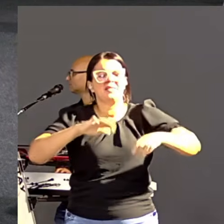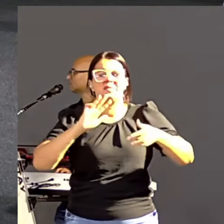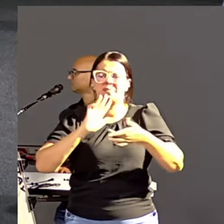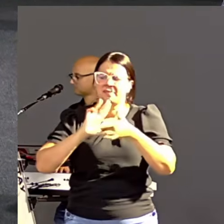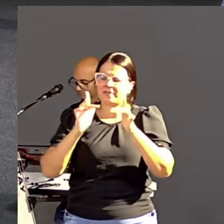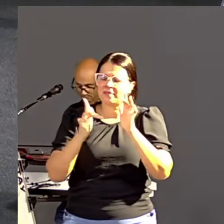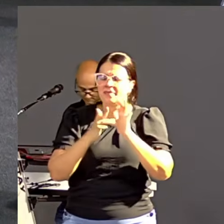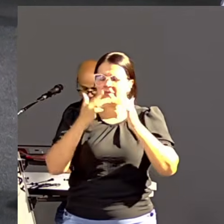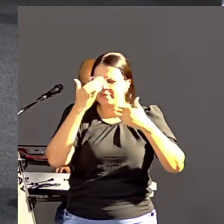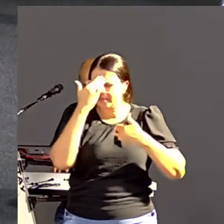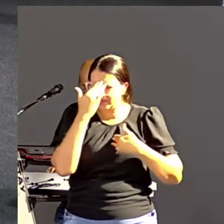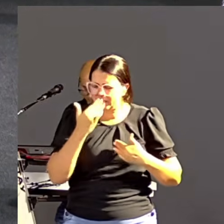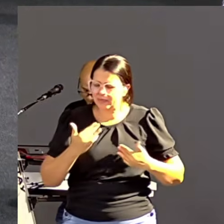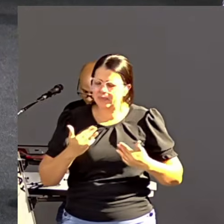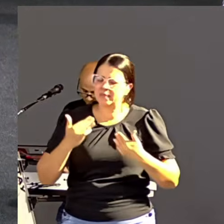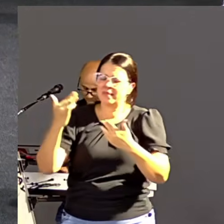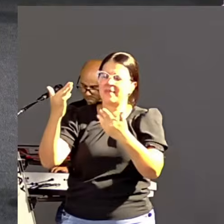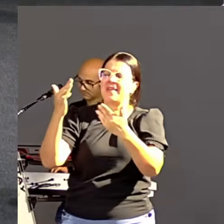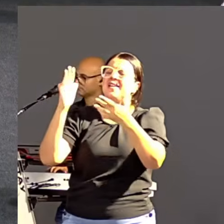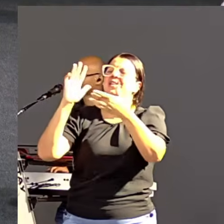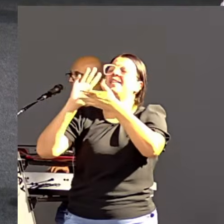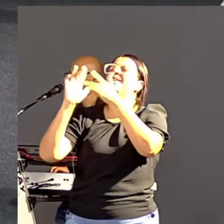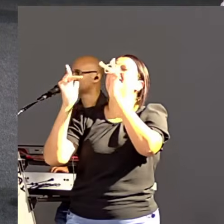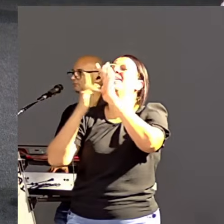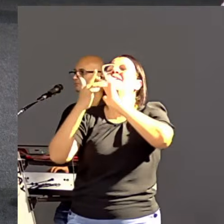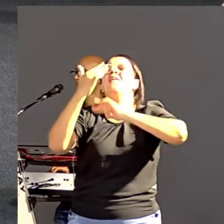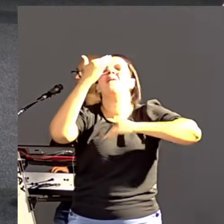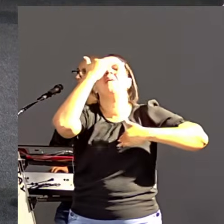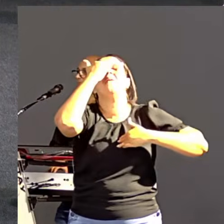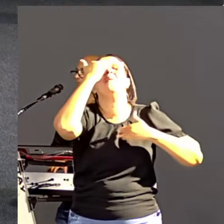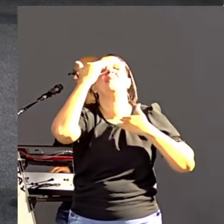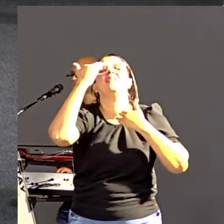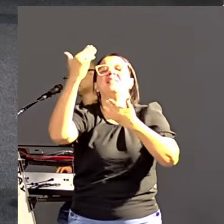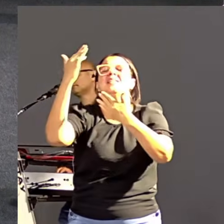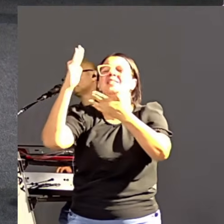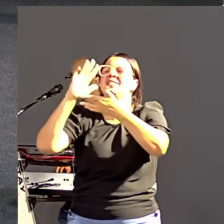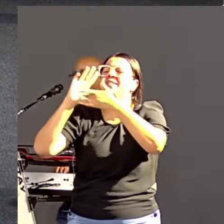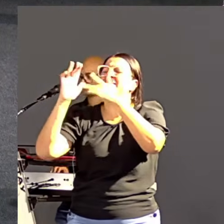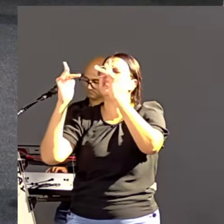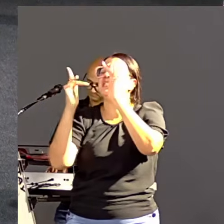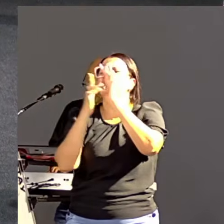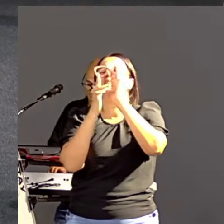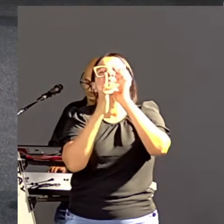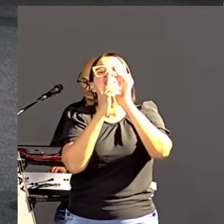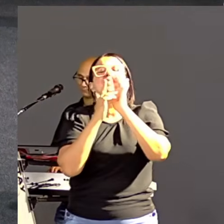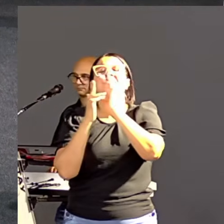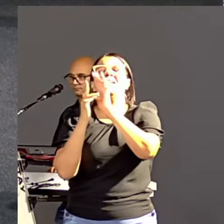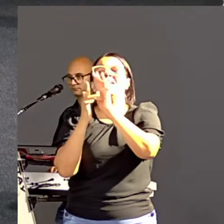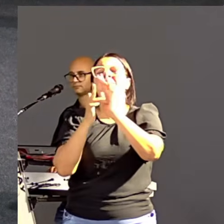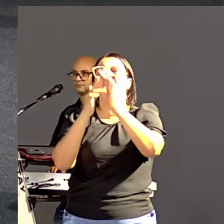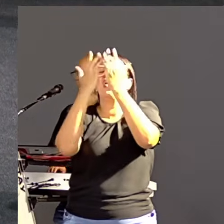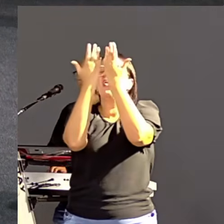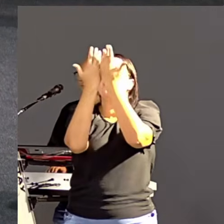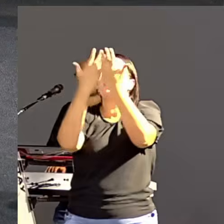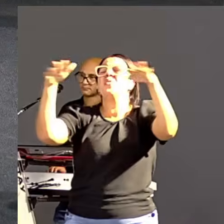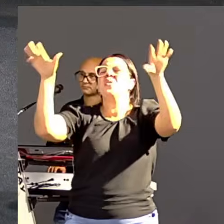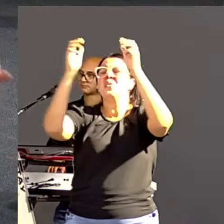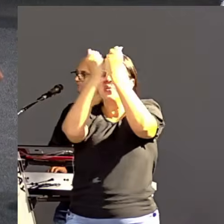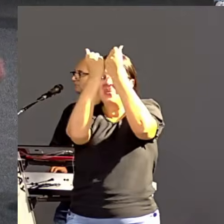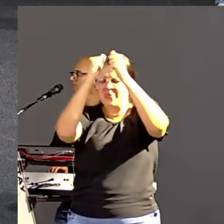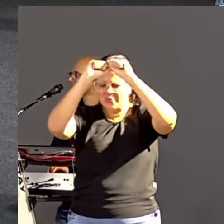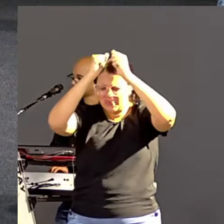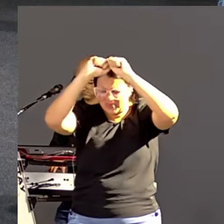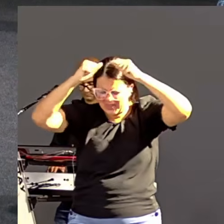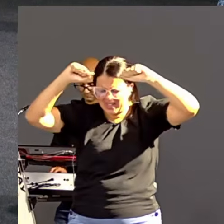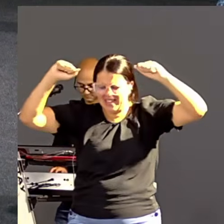Obrigado, Jesus. Obrigado, Jesus. O véu se rasgou. O Senhor nos